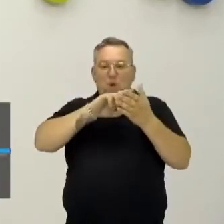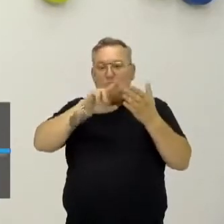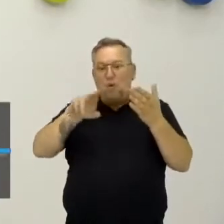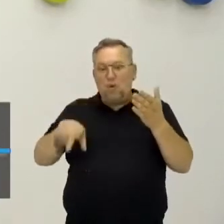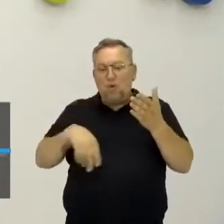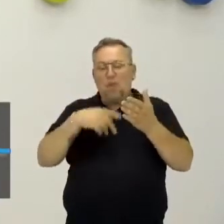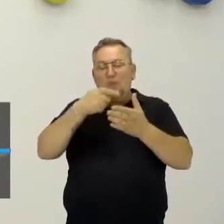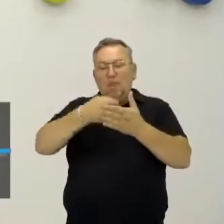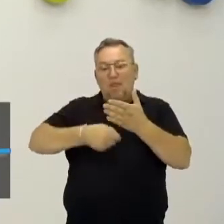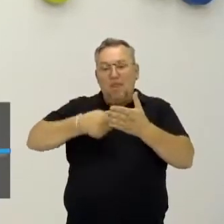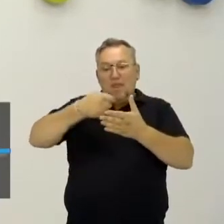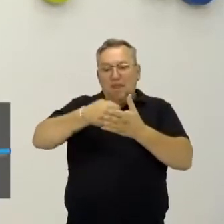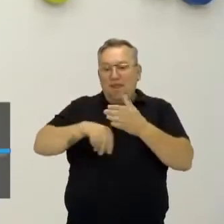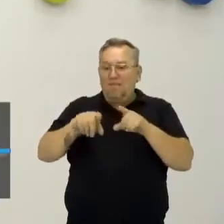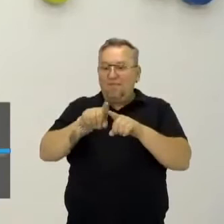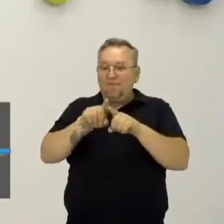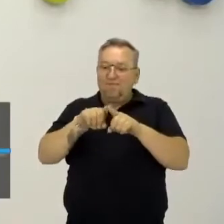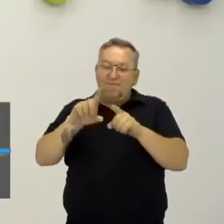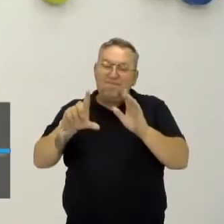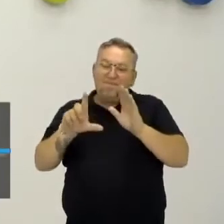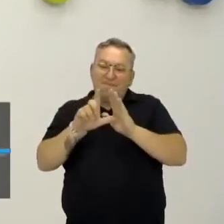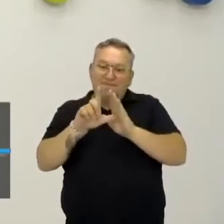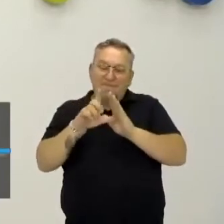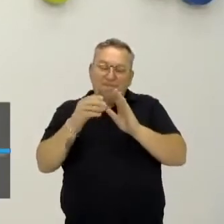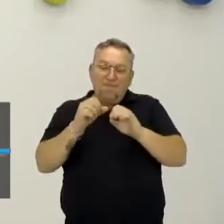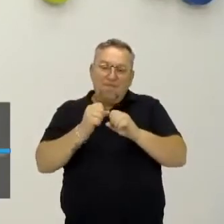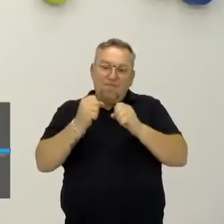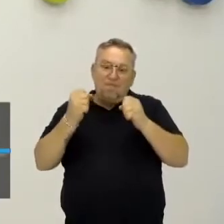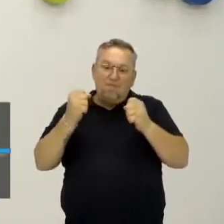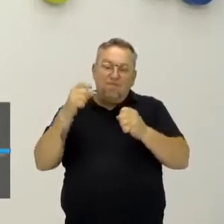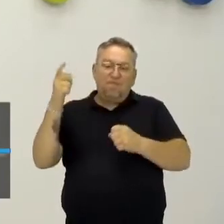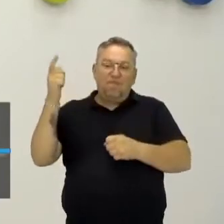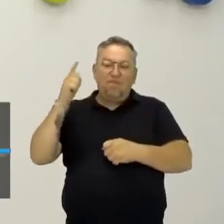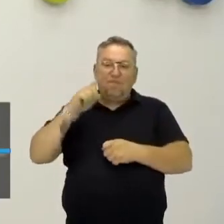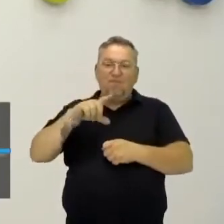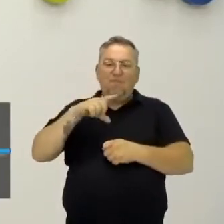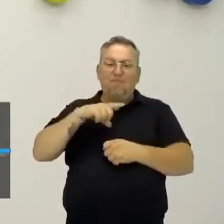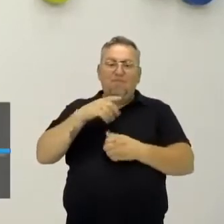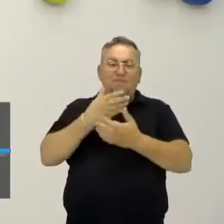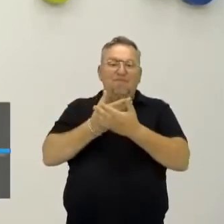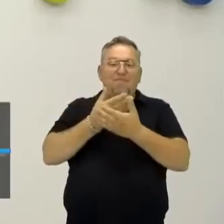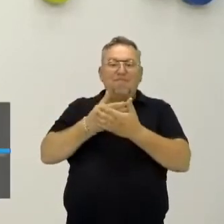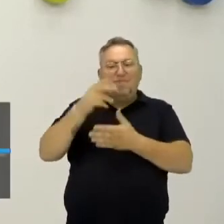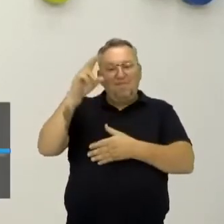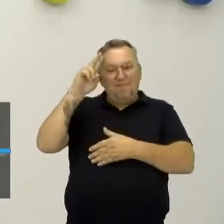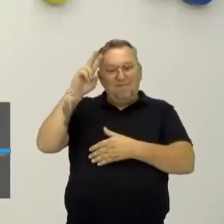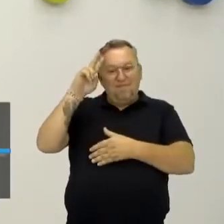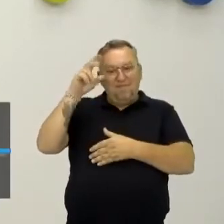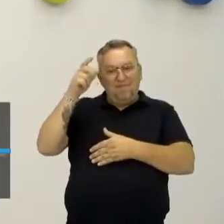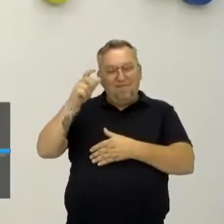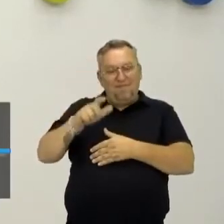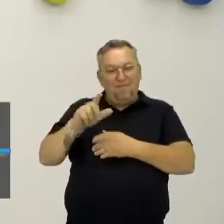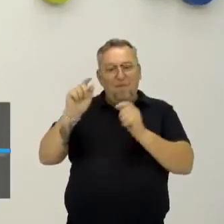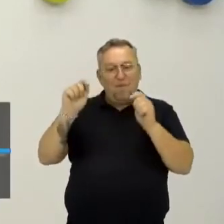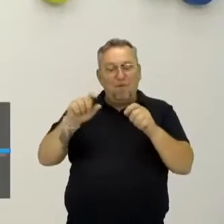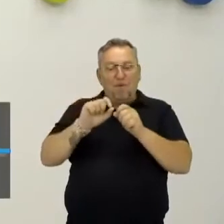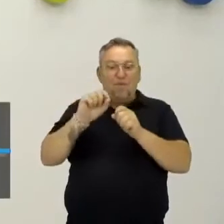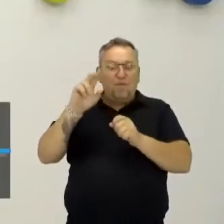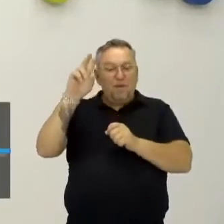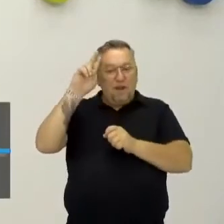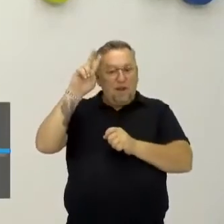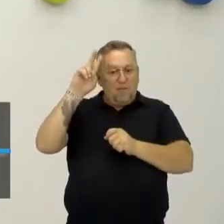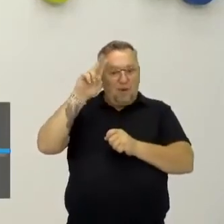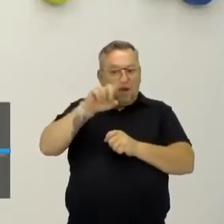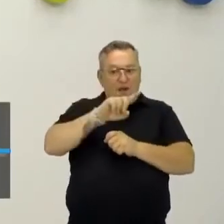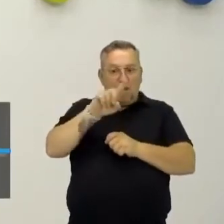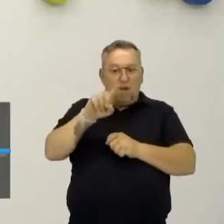de lutas, de leis e de muita resistência, a gente consegue ter uma aula de história onde nós podemos resgatar